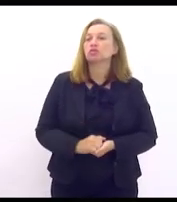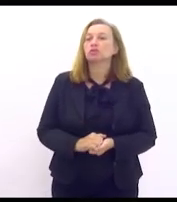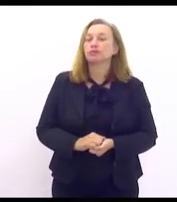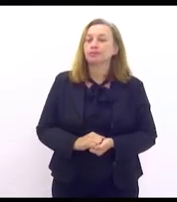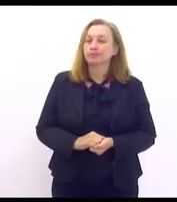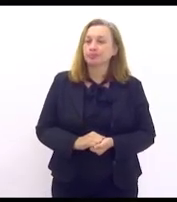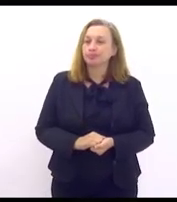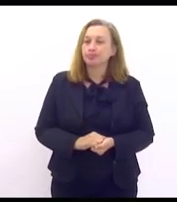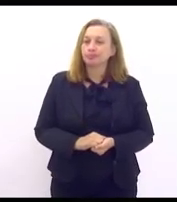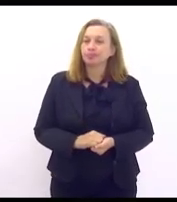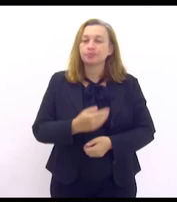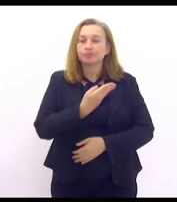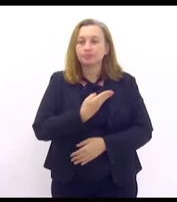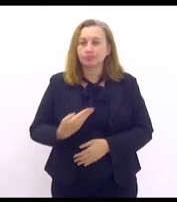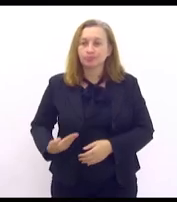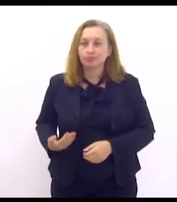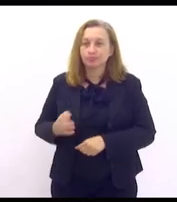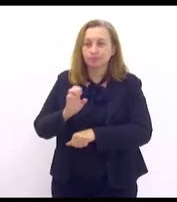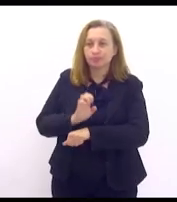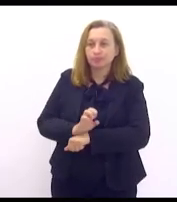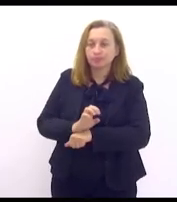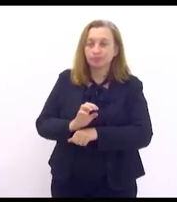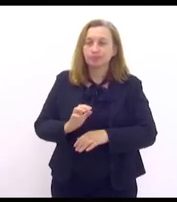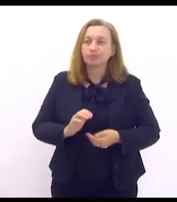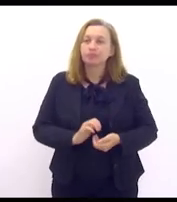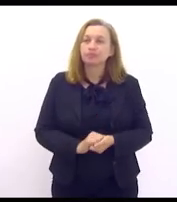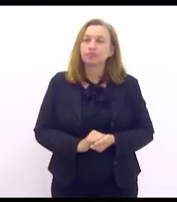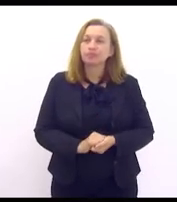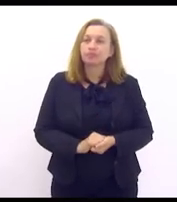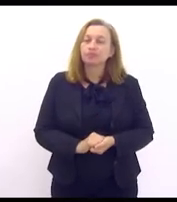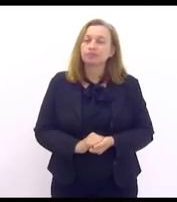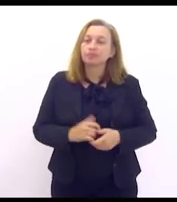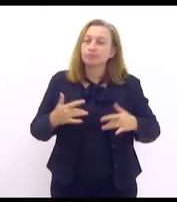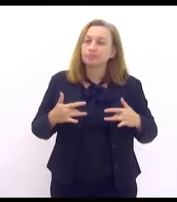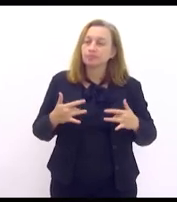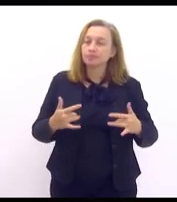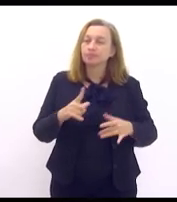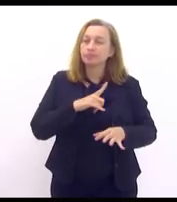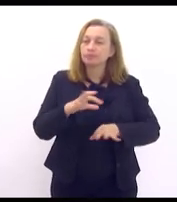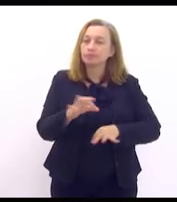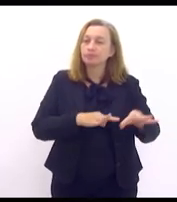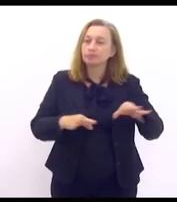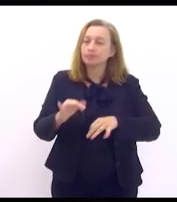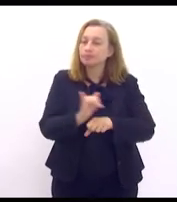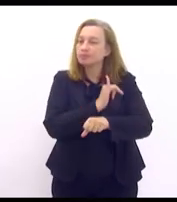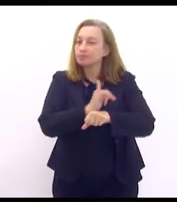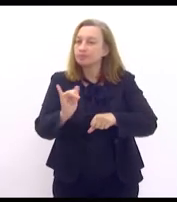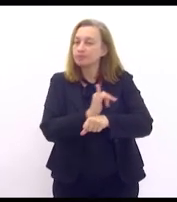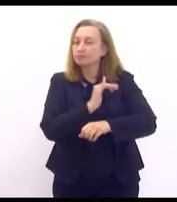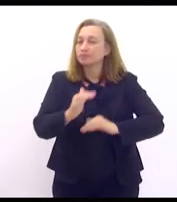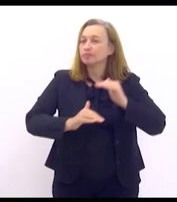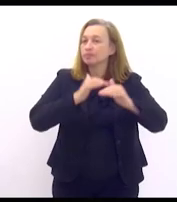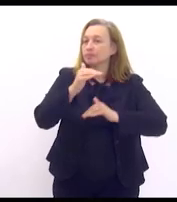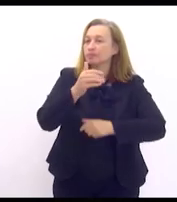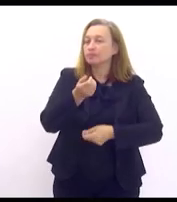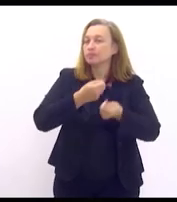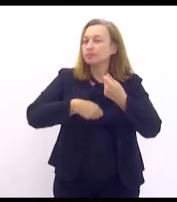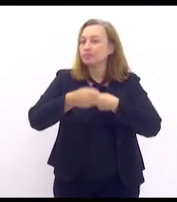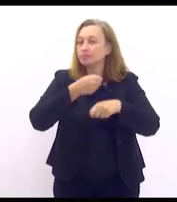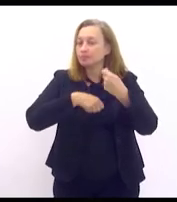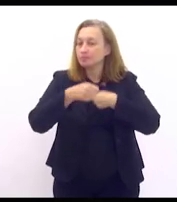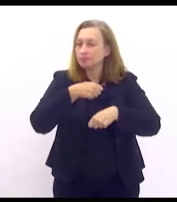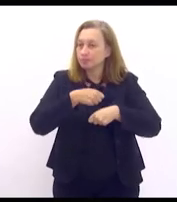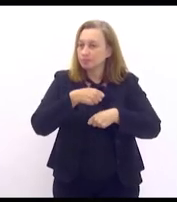o governo do Estado fazer esse gesto de ter um plano estratégico de desenvolvimento econômico